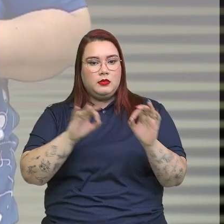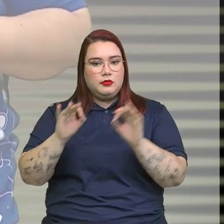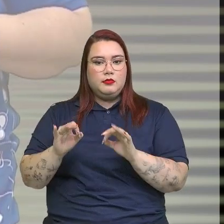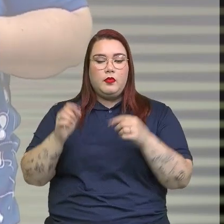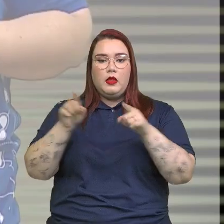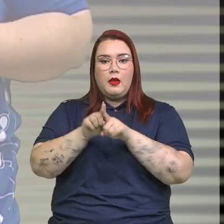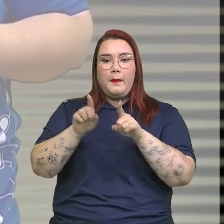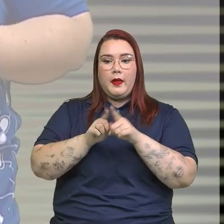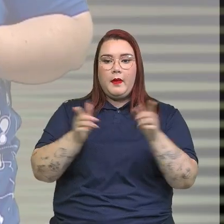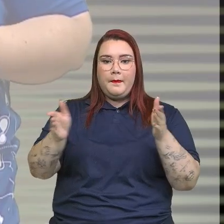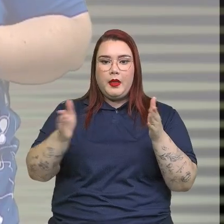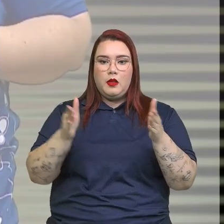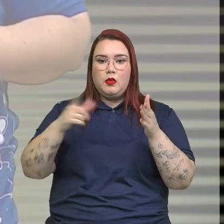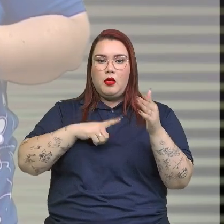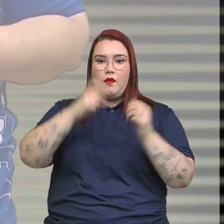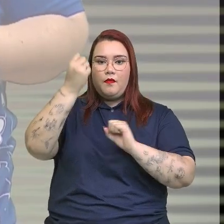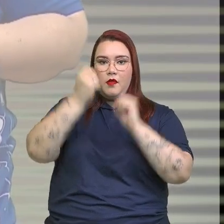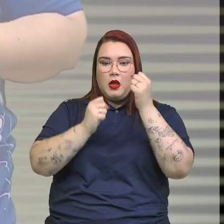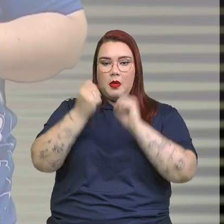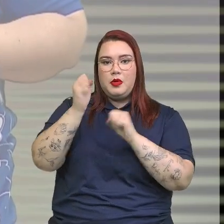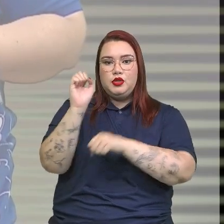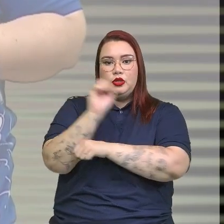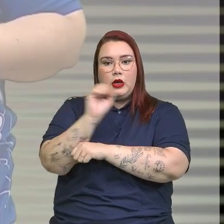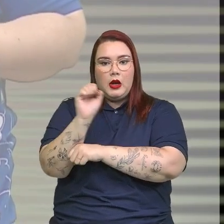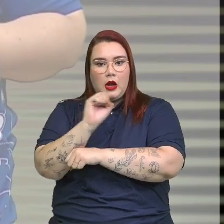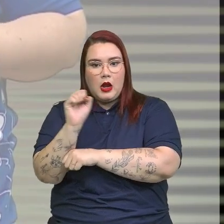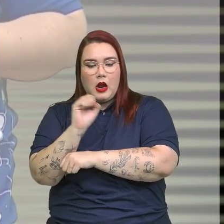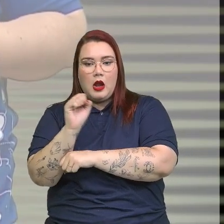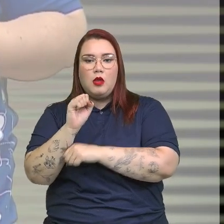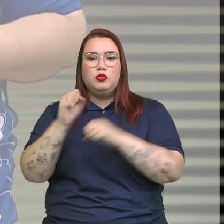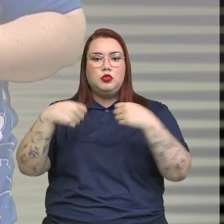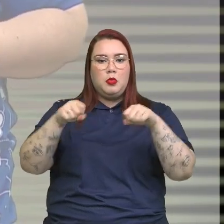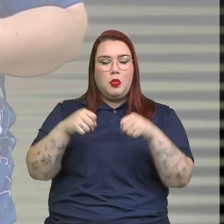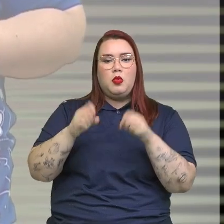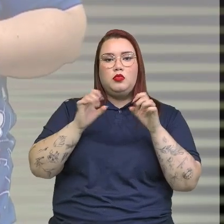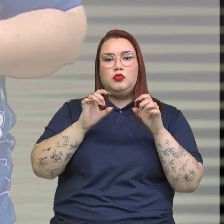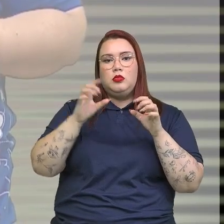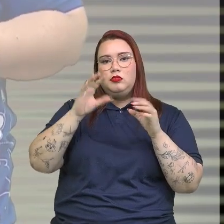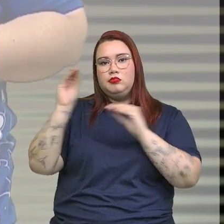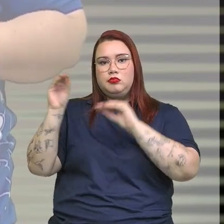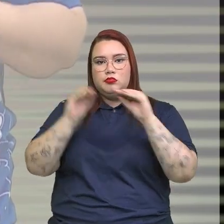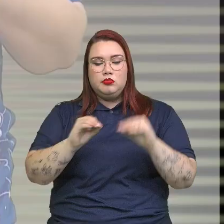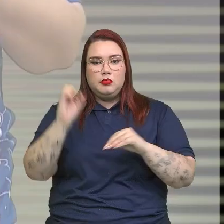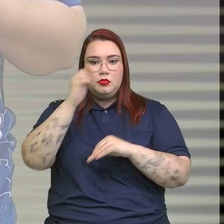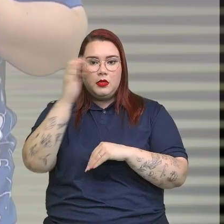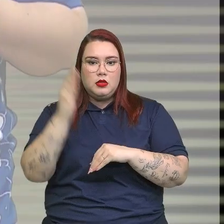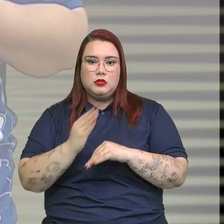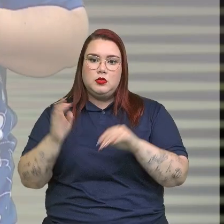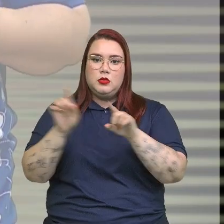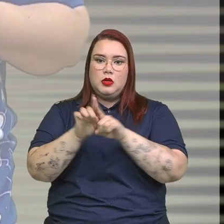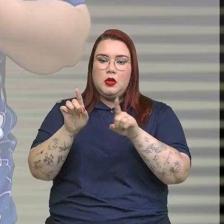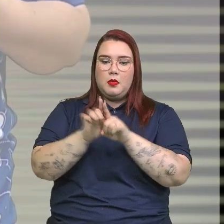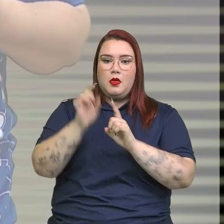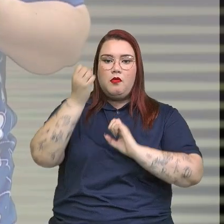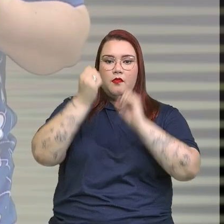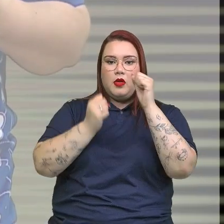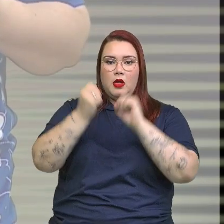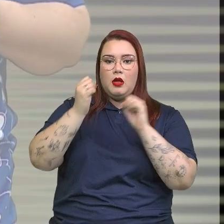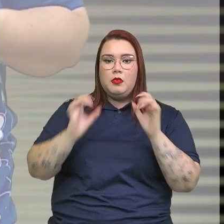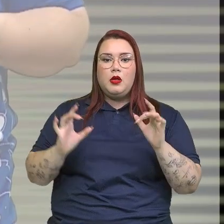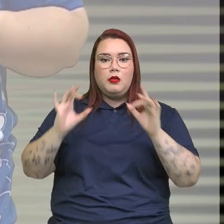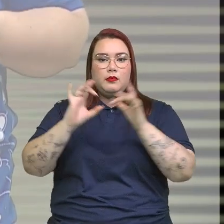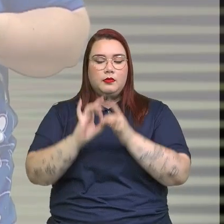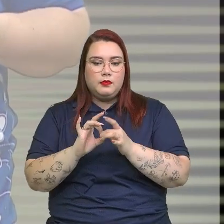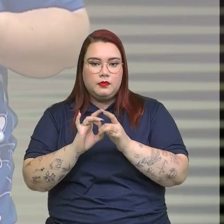nesse período indústrias automobilísticas que vêm, então, para esse Brasil, juntamente também com indústrias ligadas,